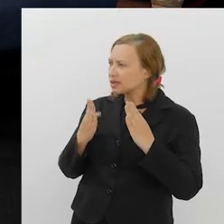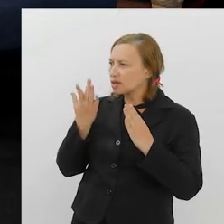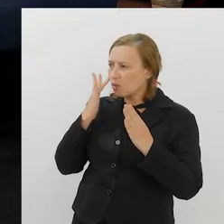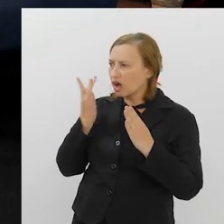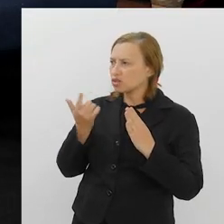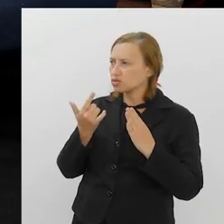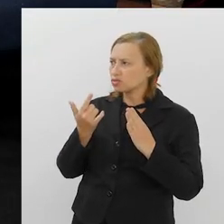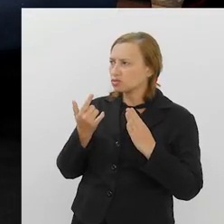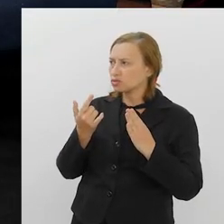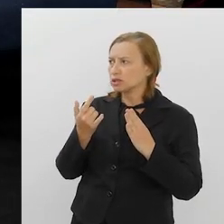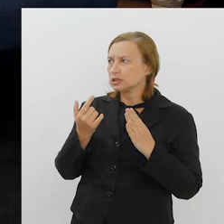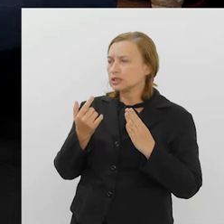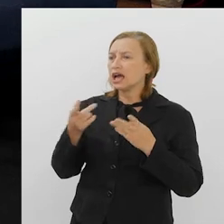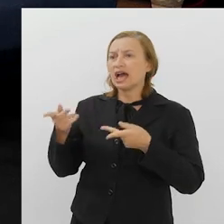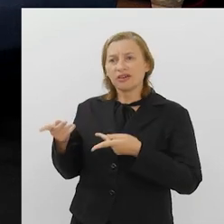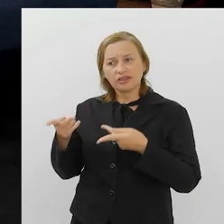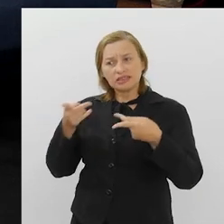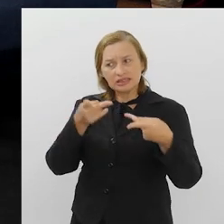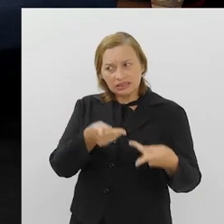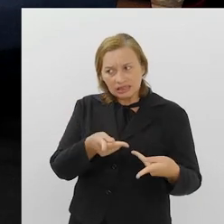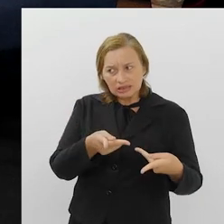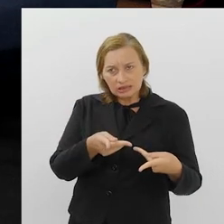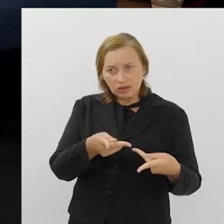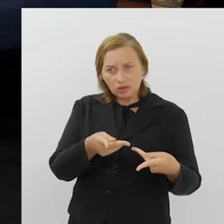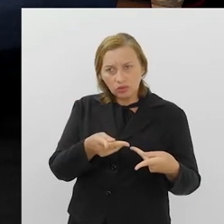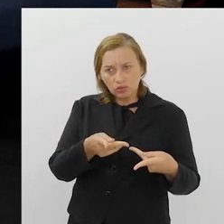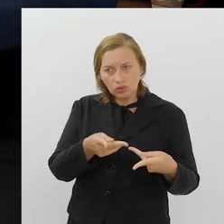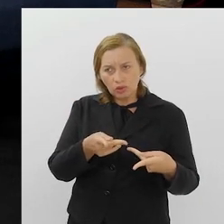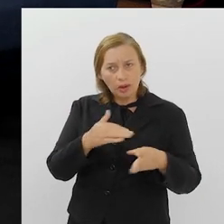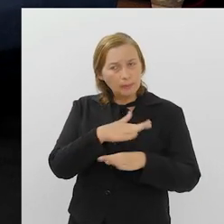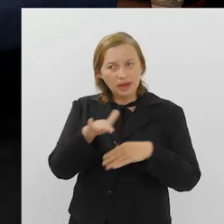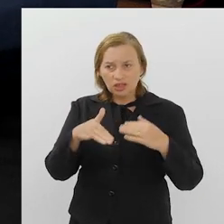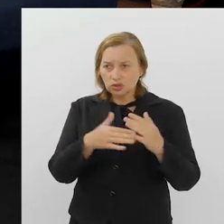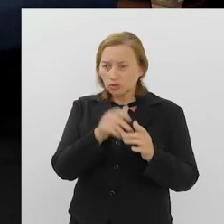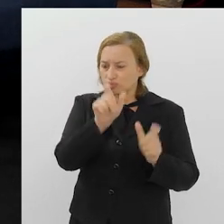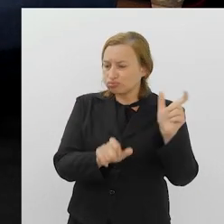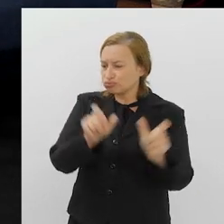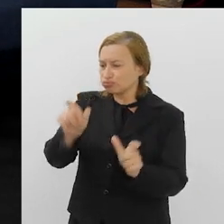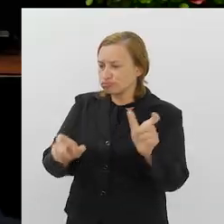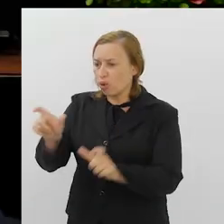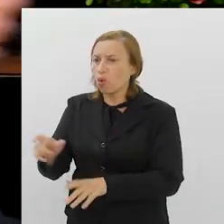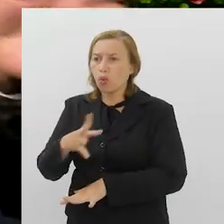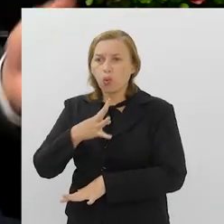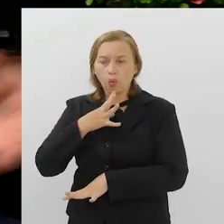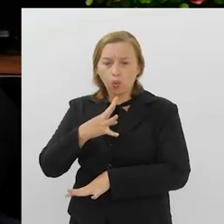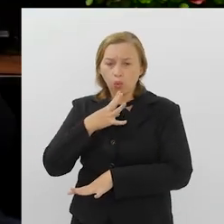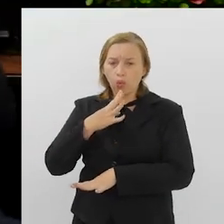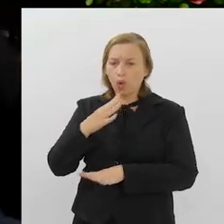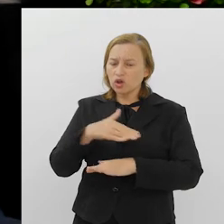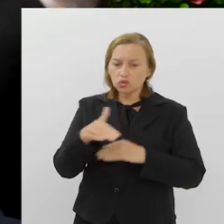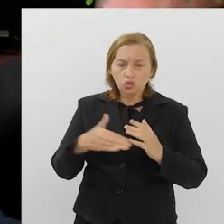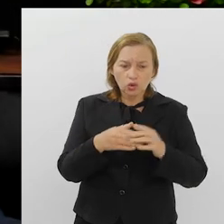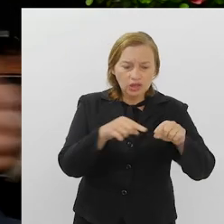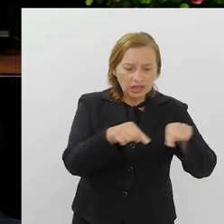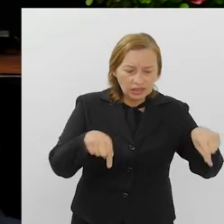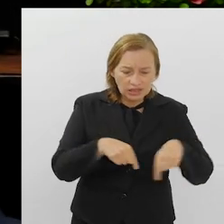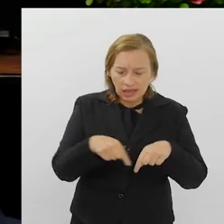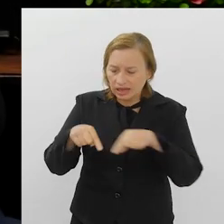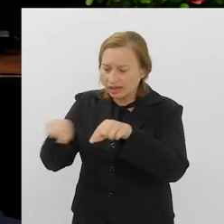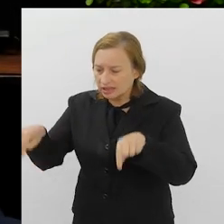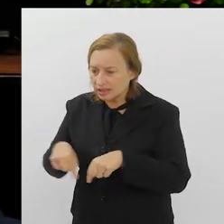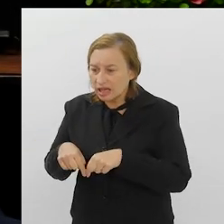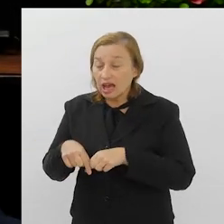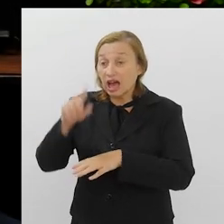lá se não abriu ainda a visitação pública para todas as pessoas para você conhecer todas as